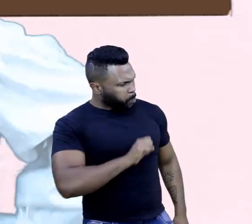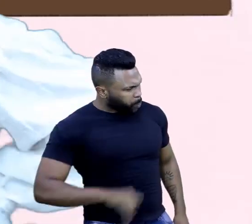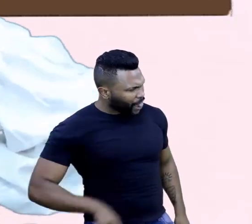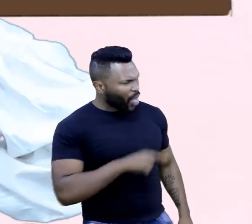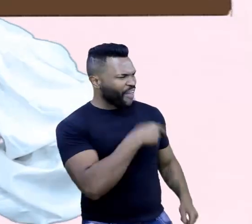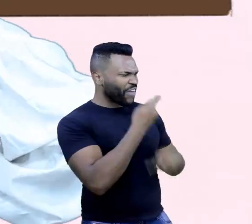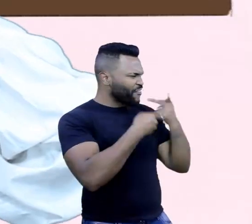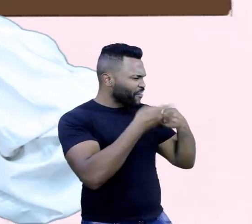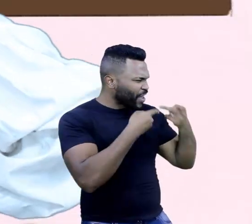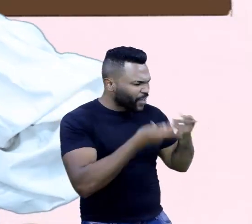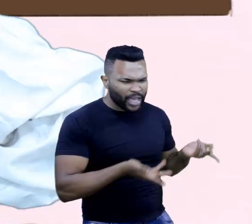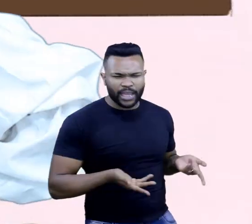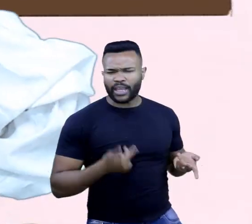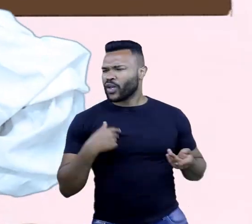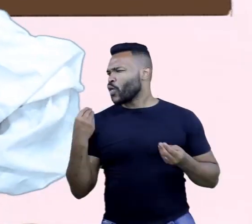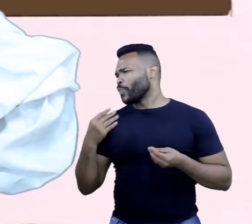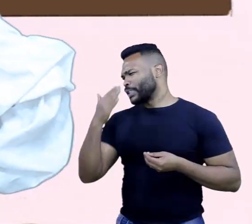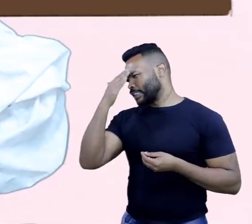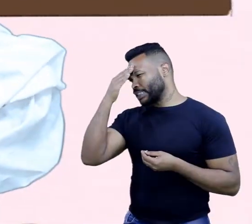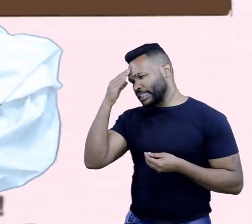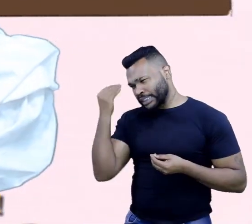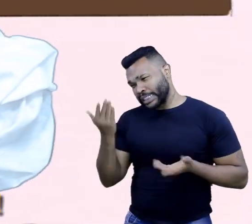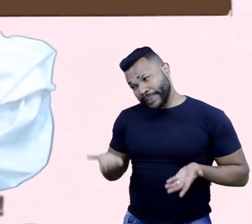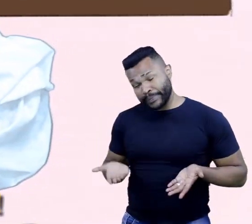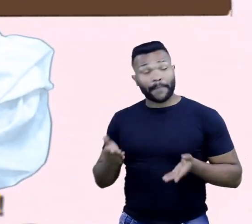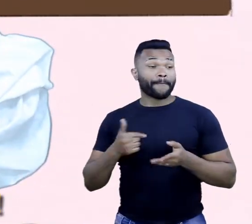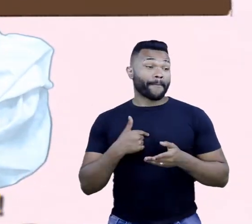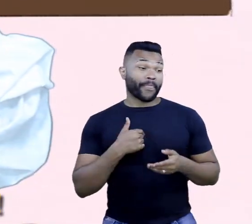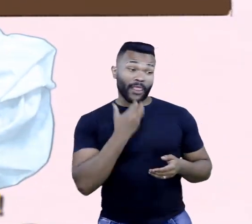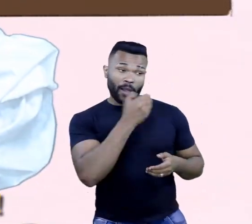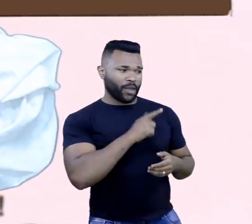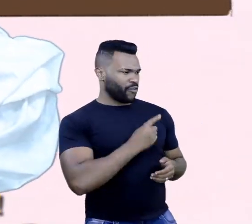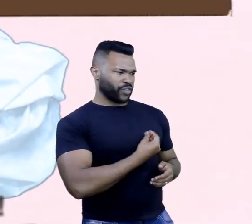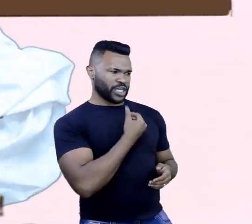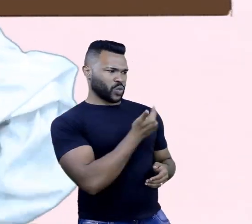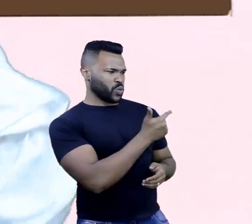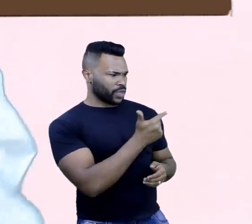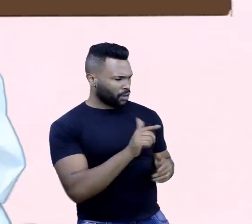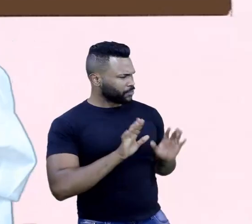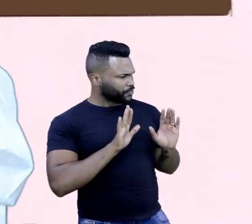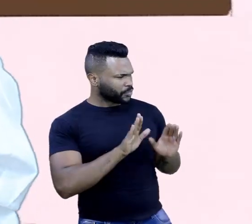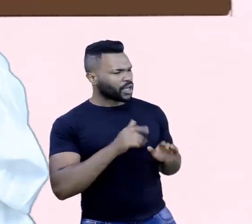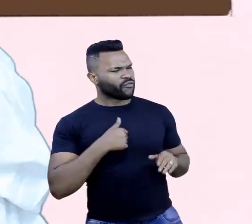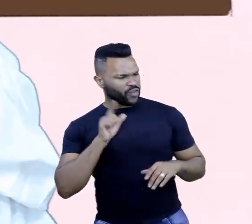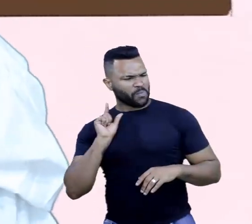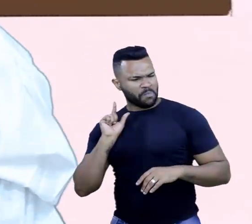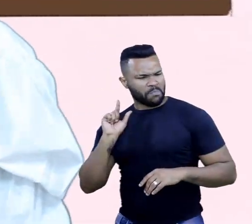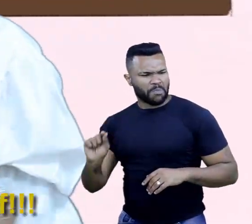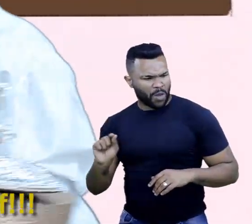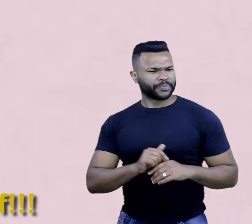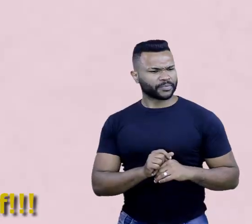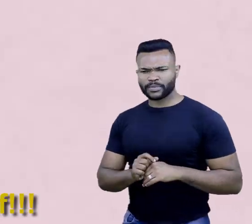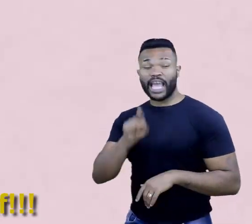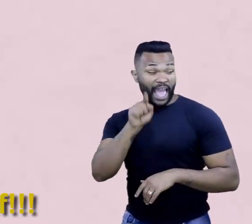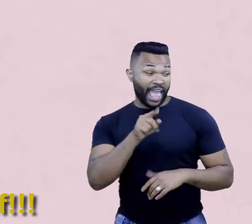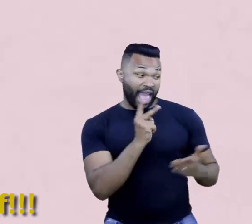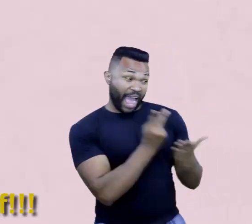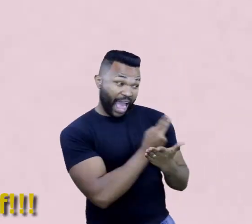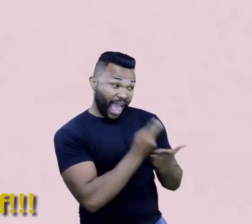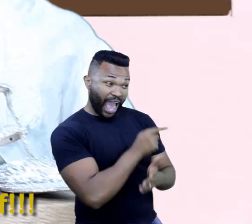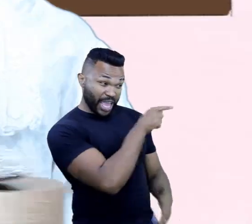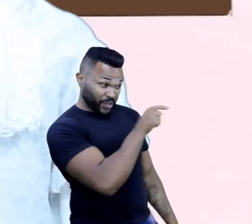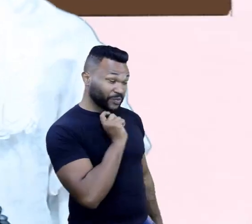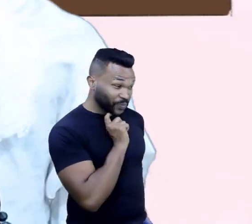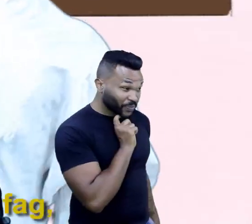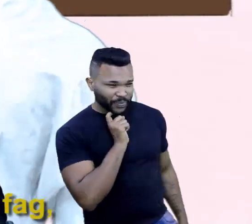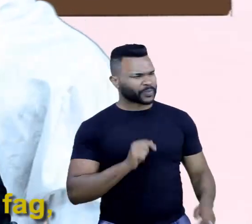e a desbocada. Como esquecer, né? Bom, sua amada não está aqui. Vossa Alteza, vamos embora? É aí que você se